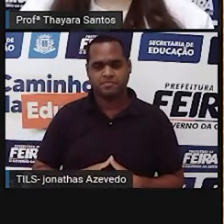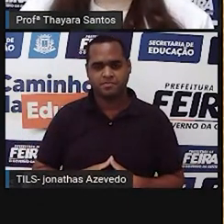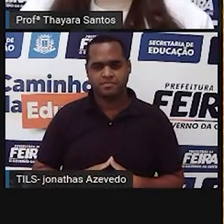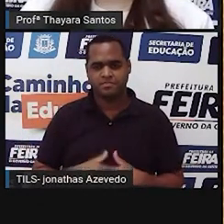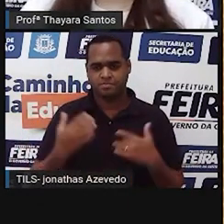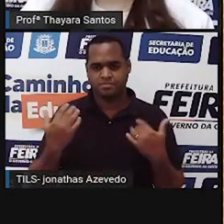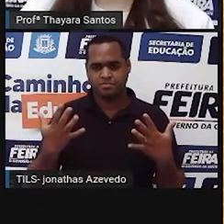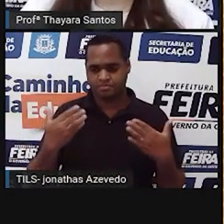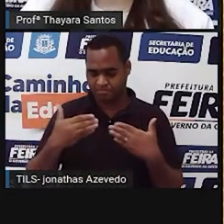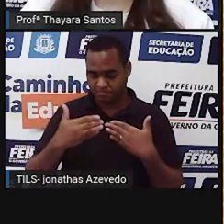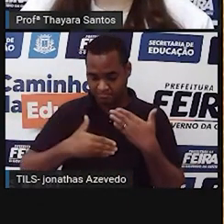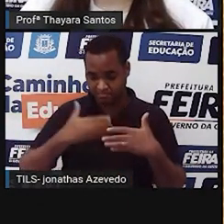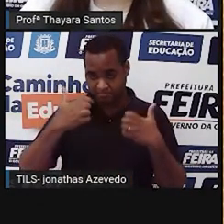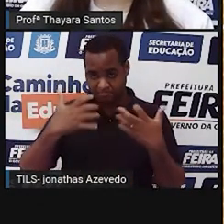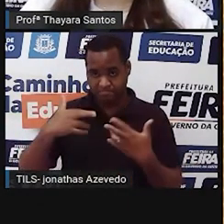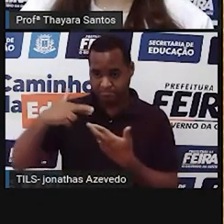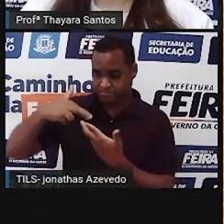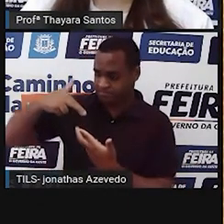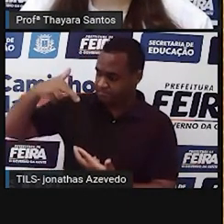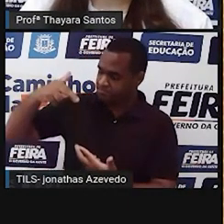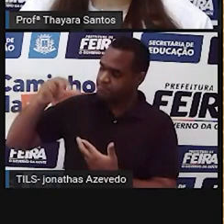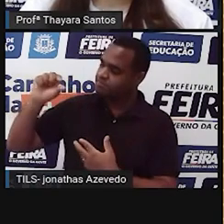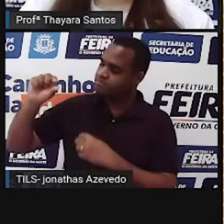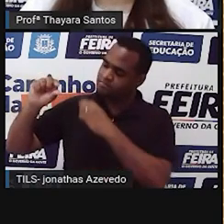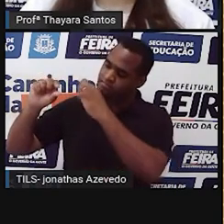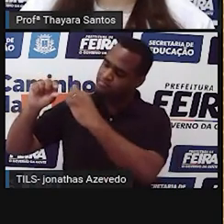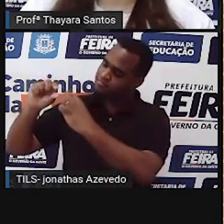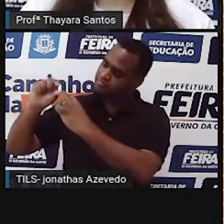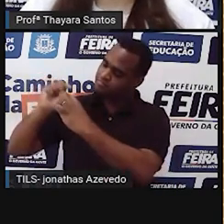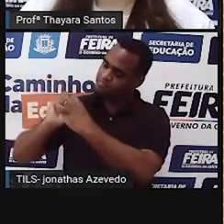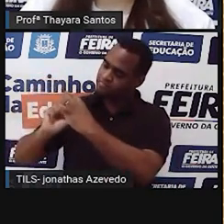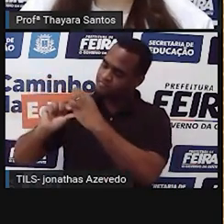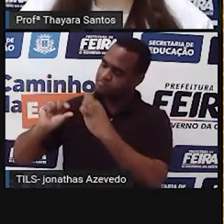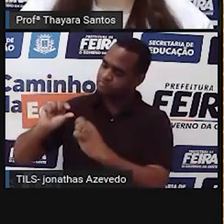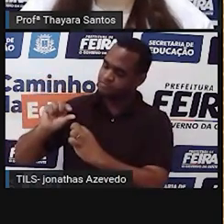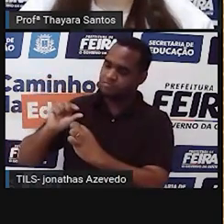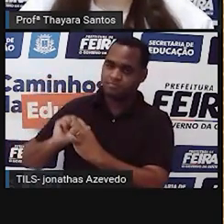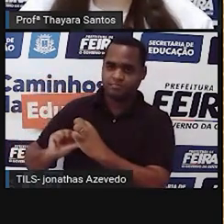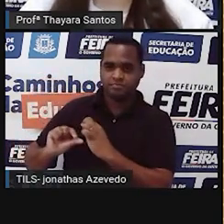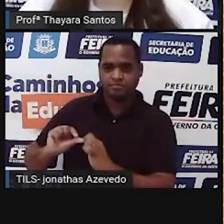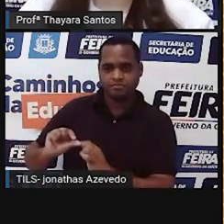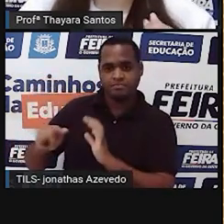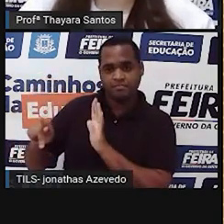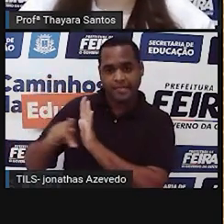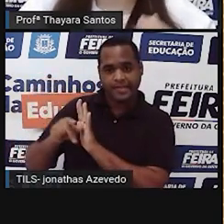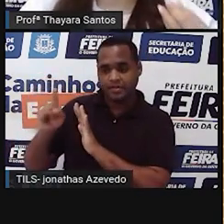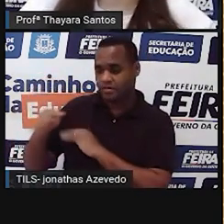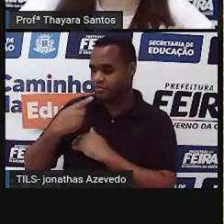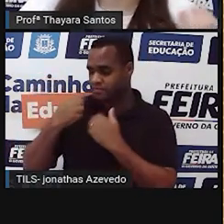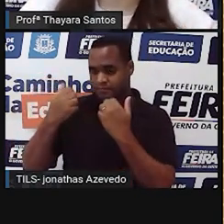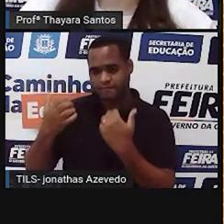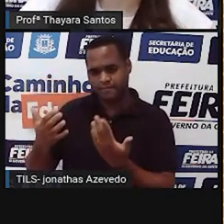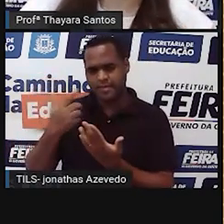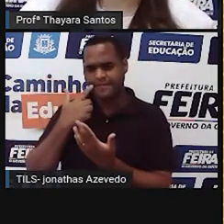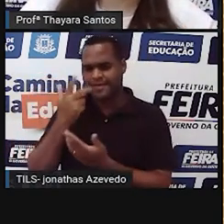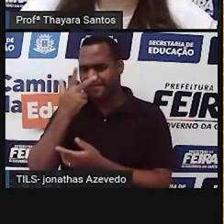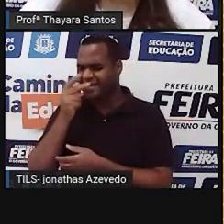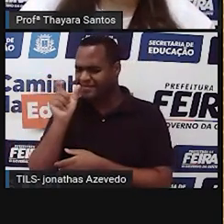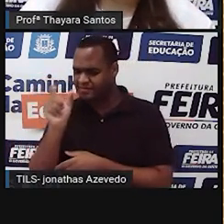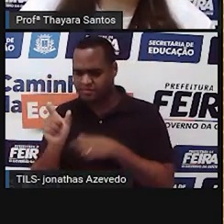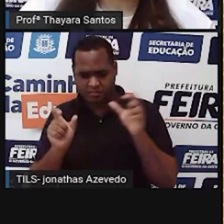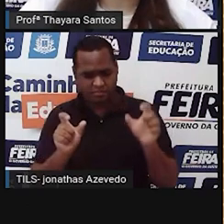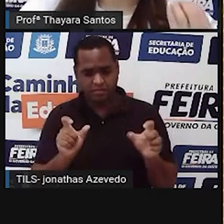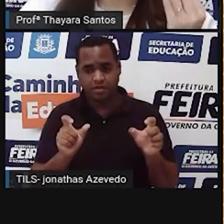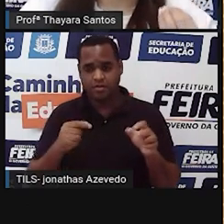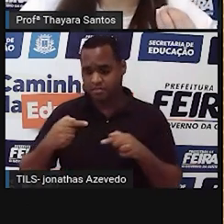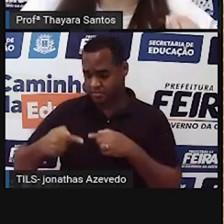Então, ao longo dessa fita, existem genes, que são as partes do DNA que indicam as nossas características